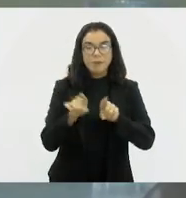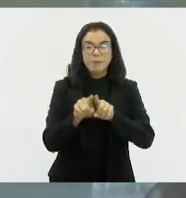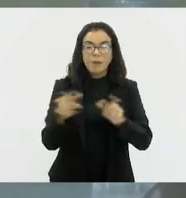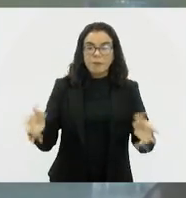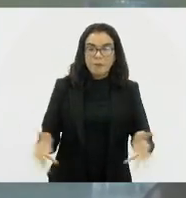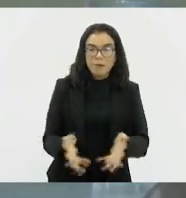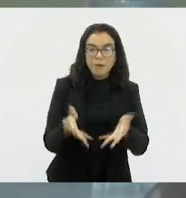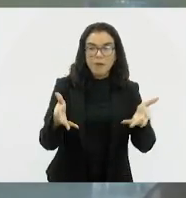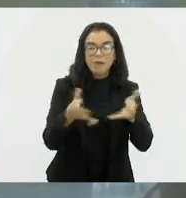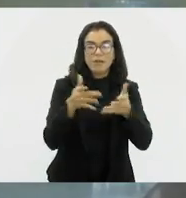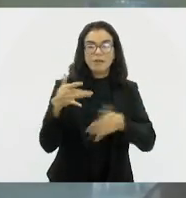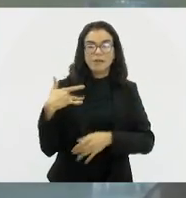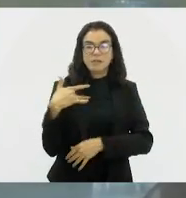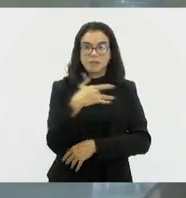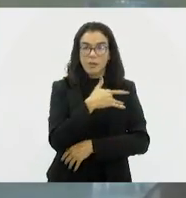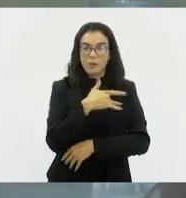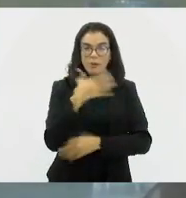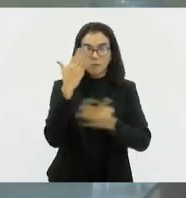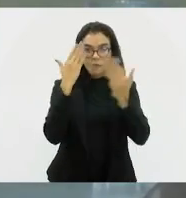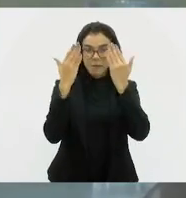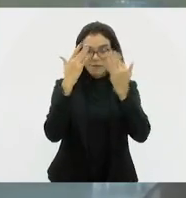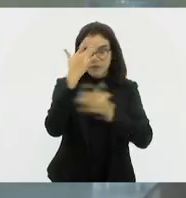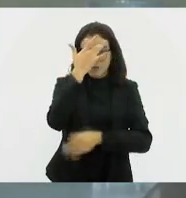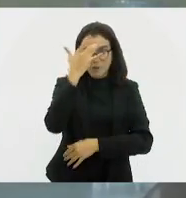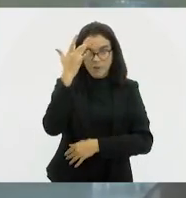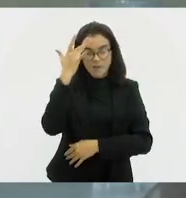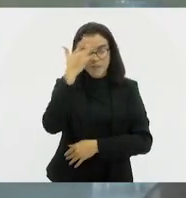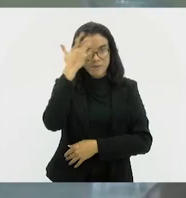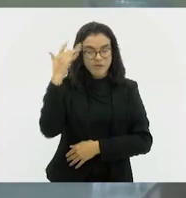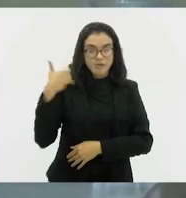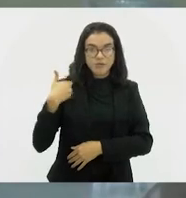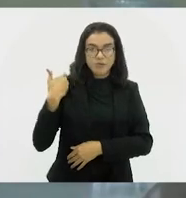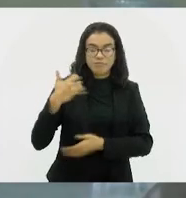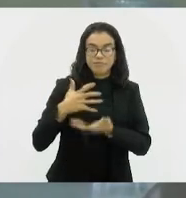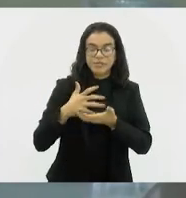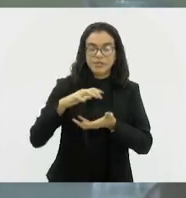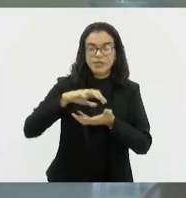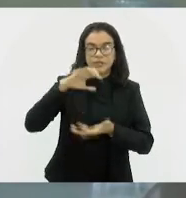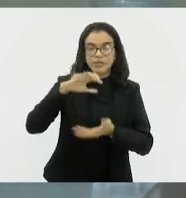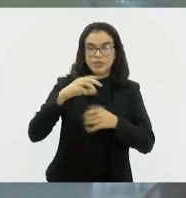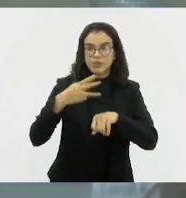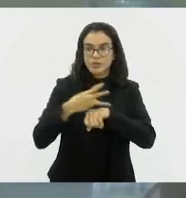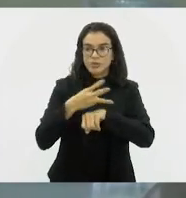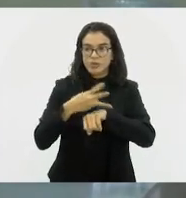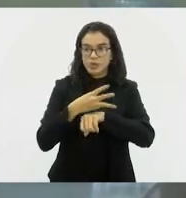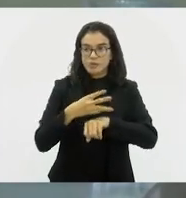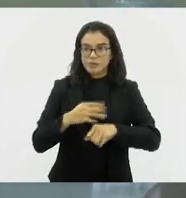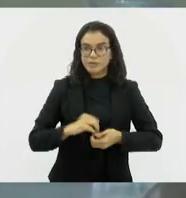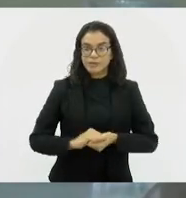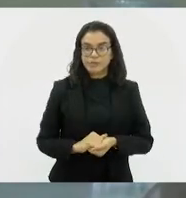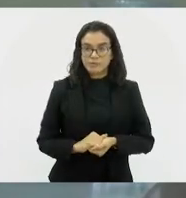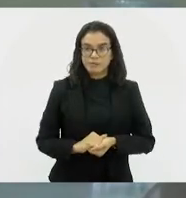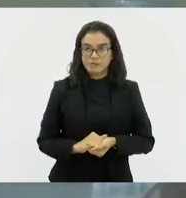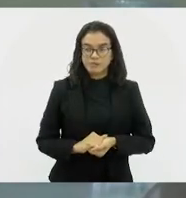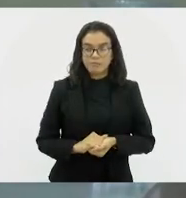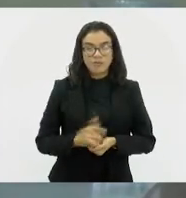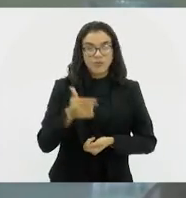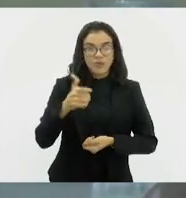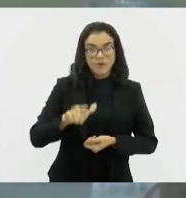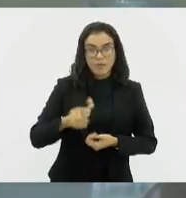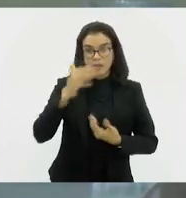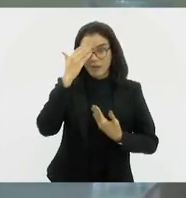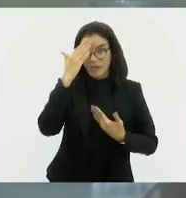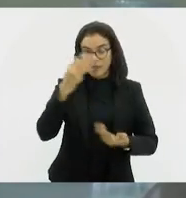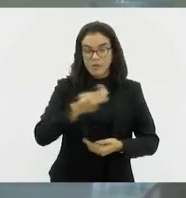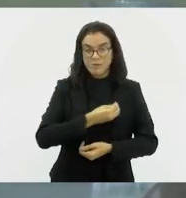saúde mental da pessoa idosa. Mais uma vez, agradeço a presença